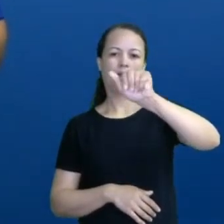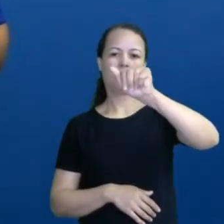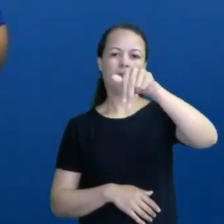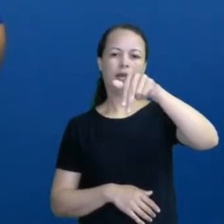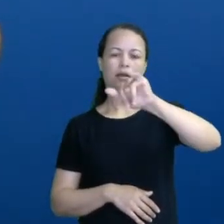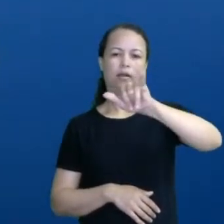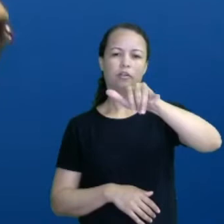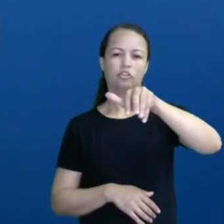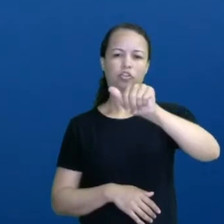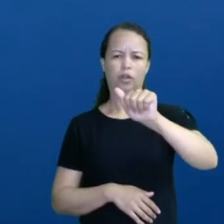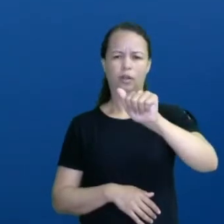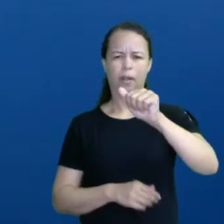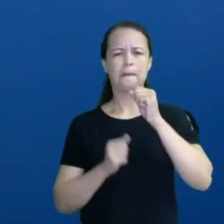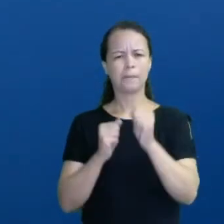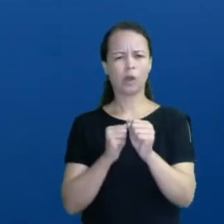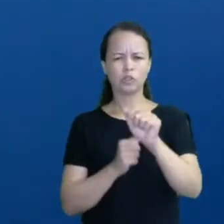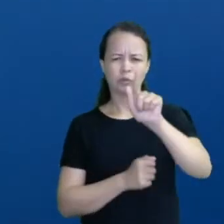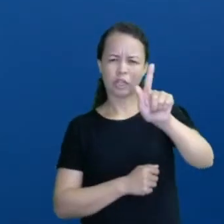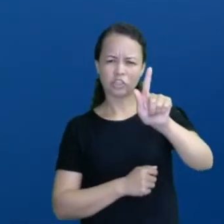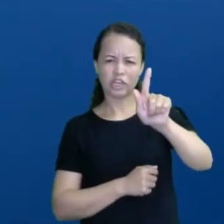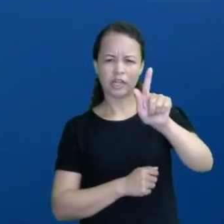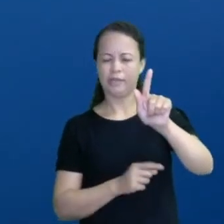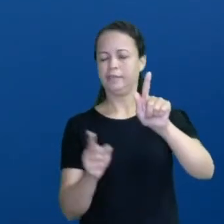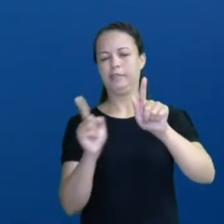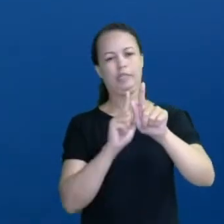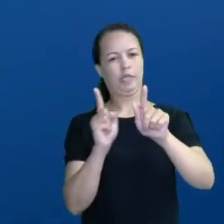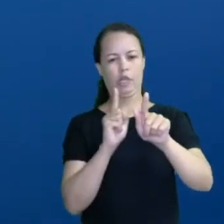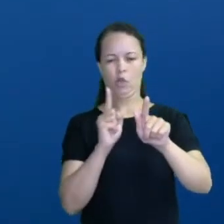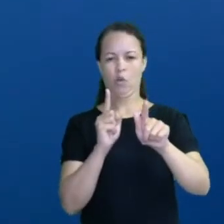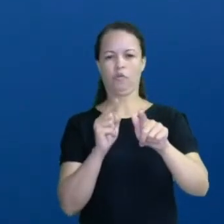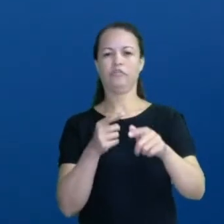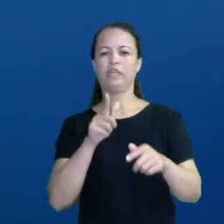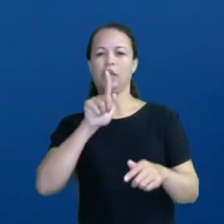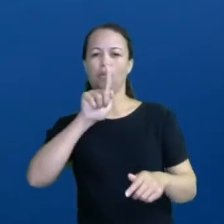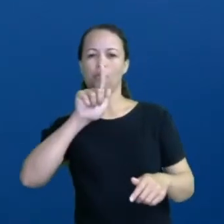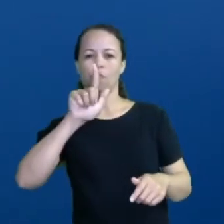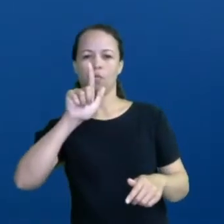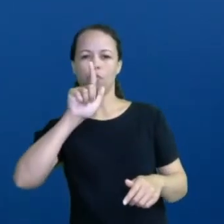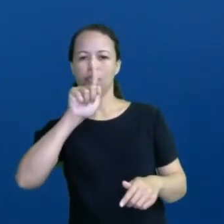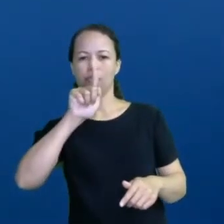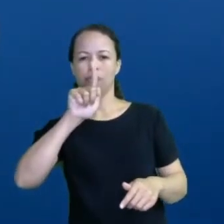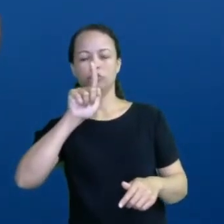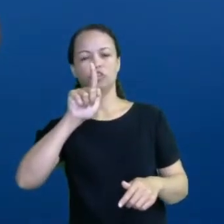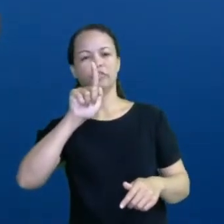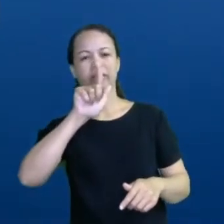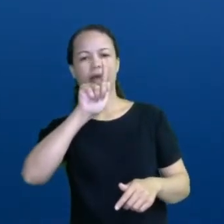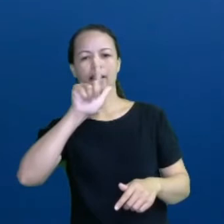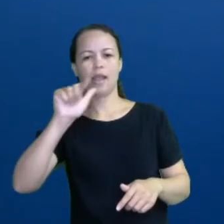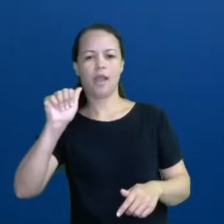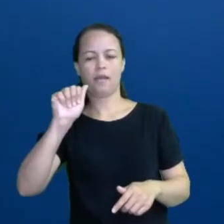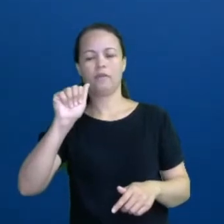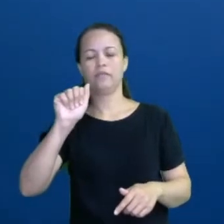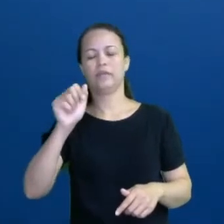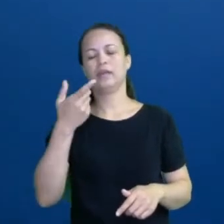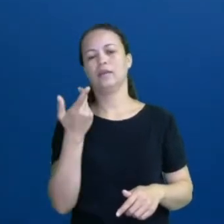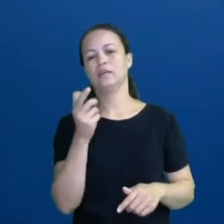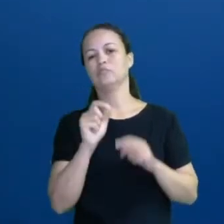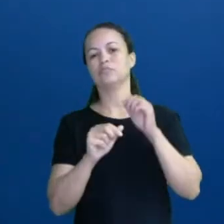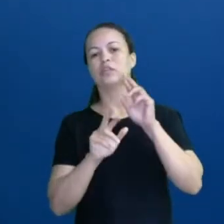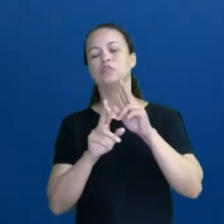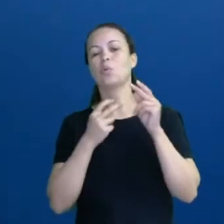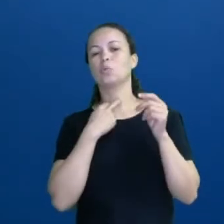posso botar G, não? Não, porque se eu botar G fica H. Lembra do G de gato? Então, toda vez que eu ouvir esse som do já,